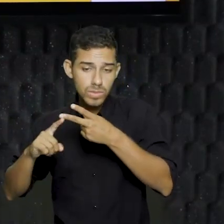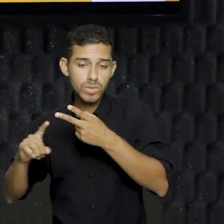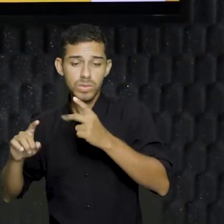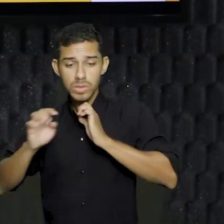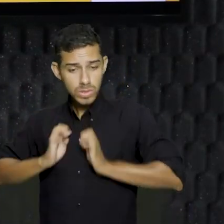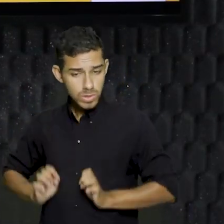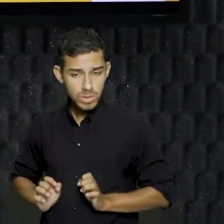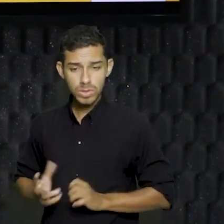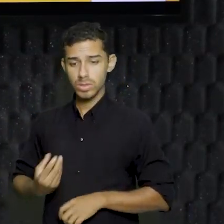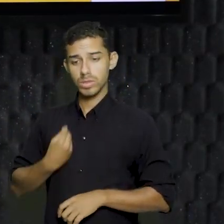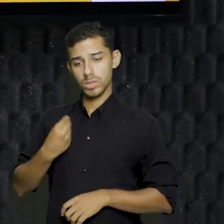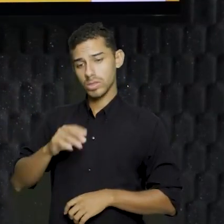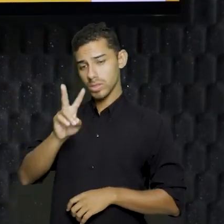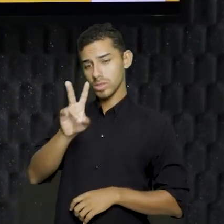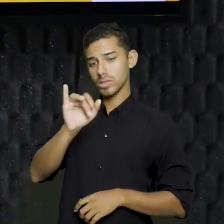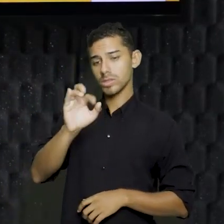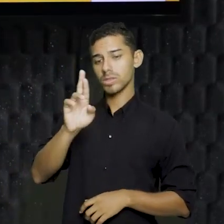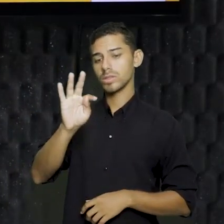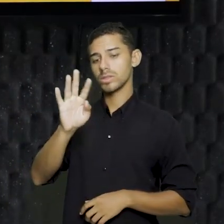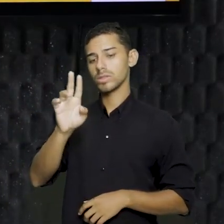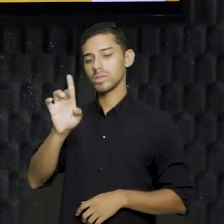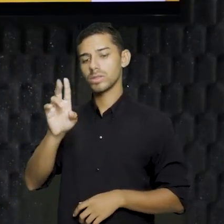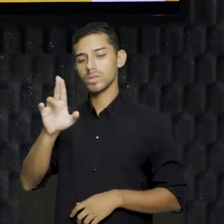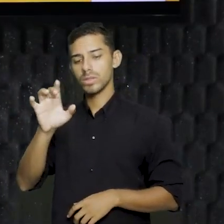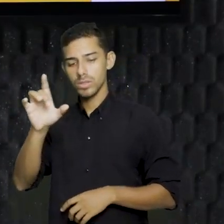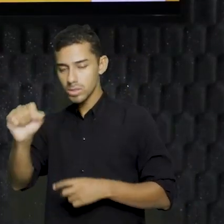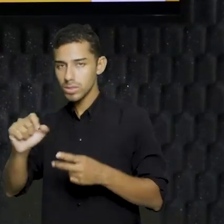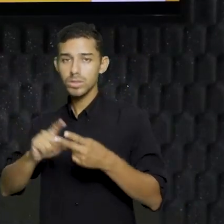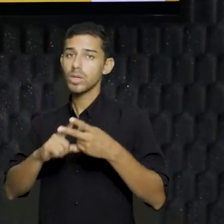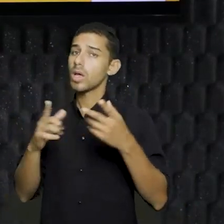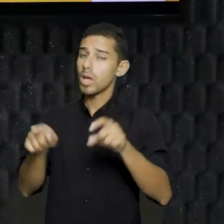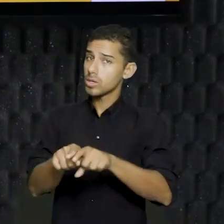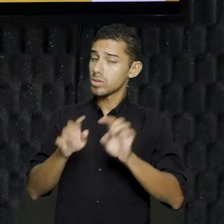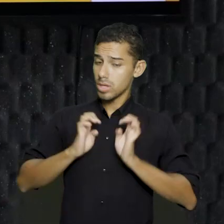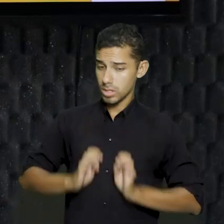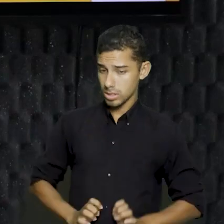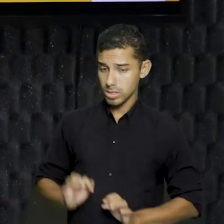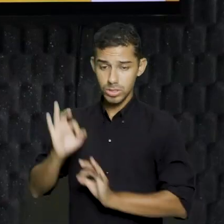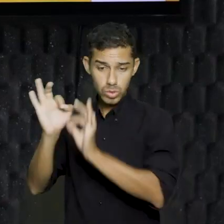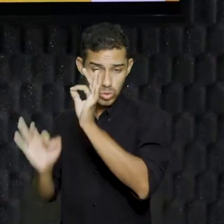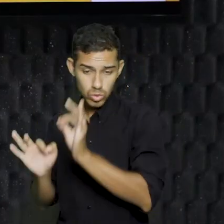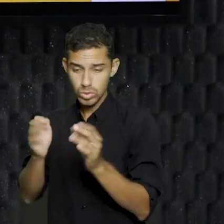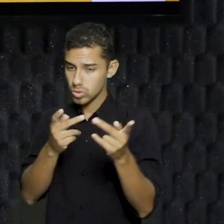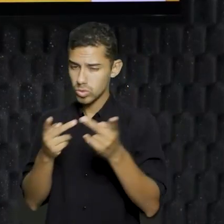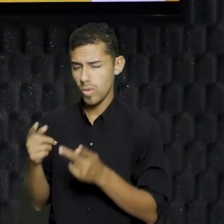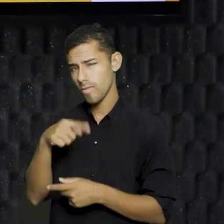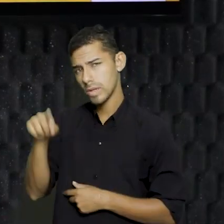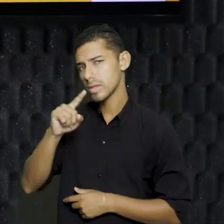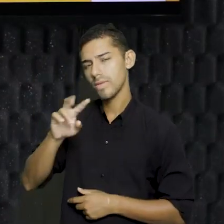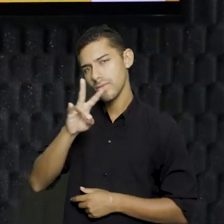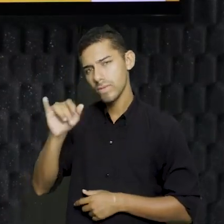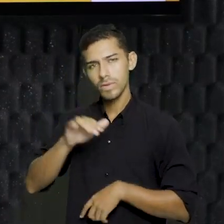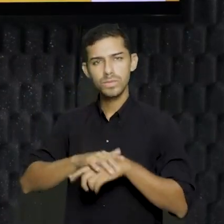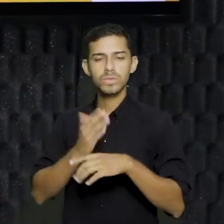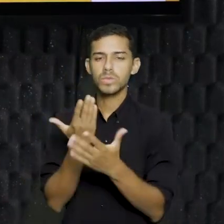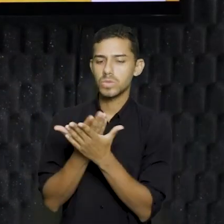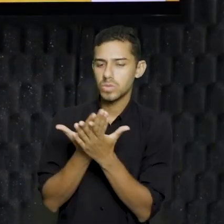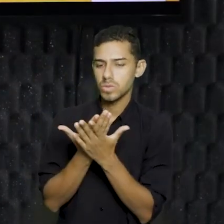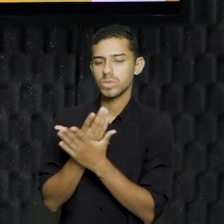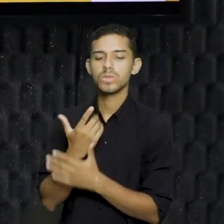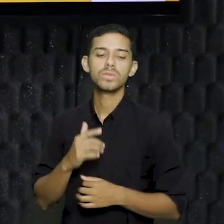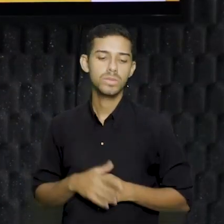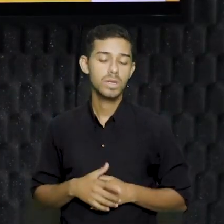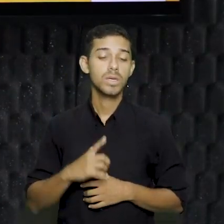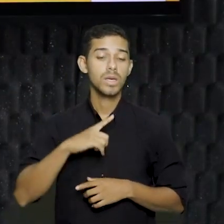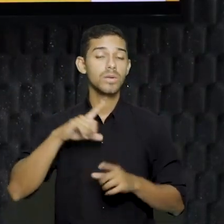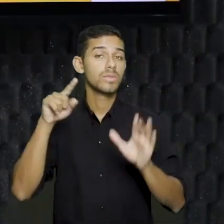das virtudes. Nós temos aqui aula sobre ética e justiça, eu te convido a dar uma olhada. Vai lá, tem questões sobre isso, ok? Nós